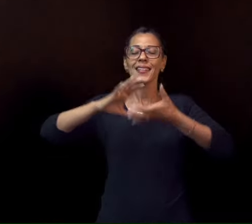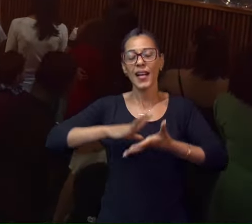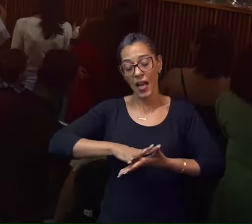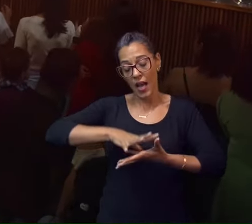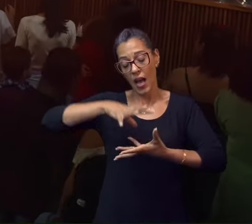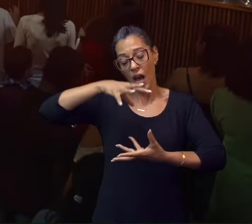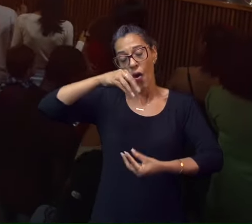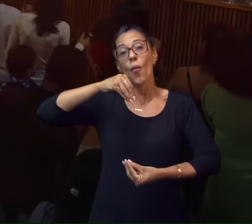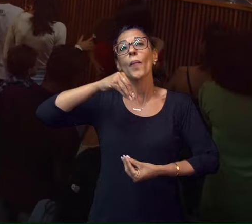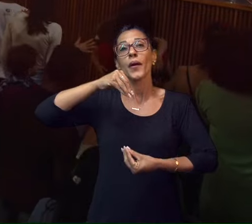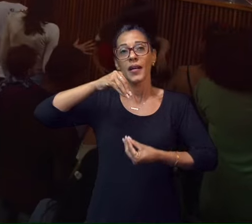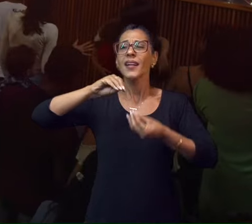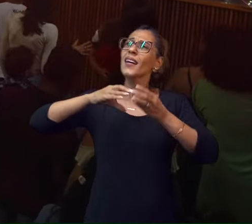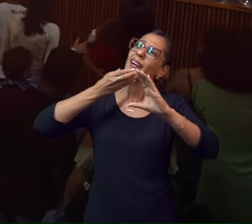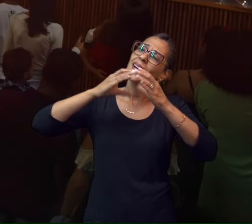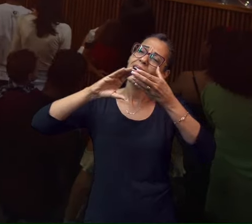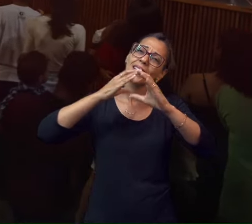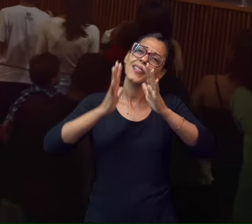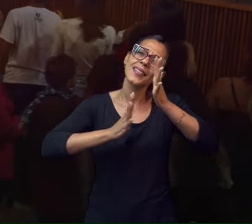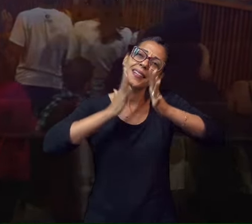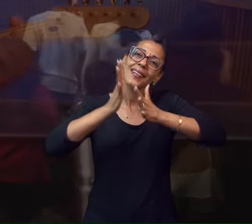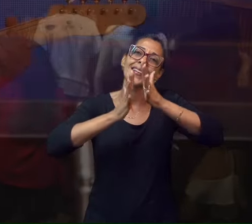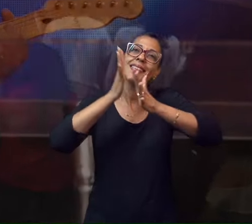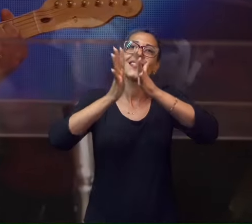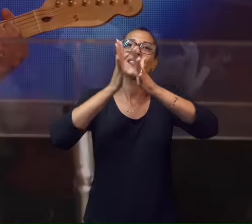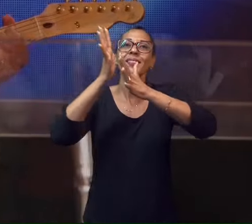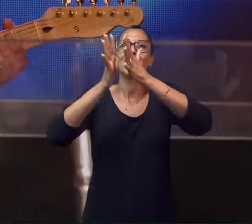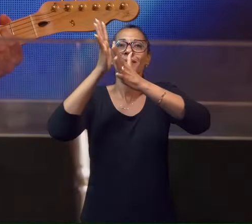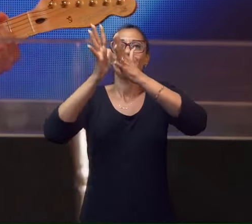canta ao senhor